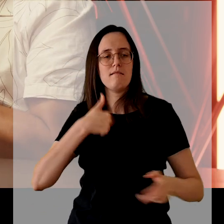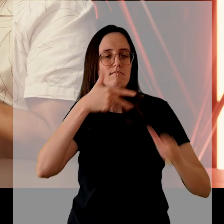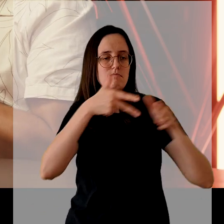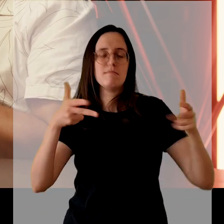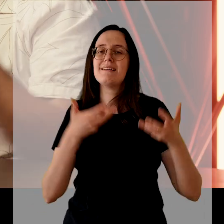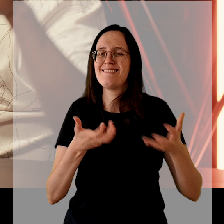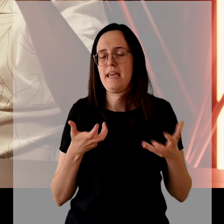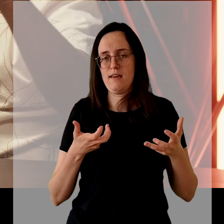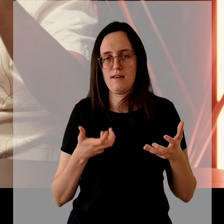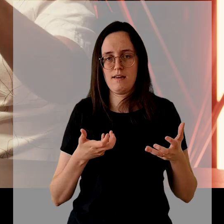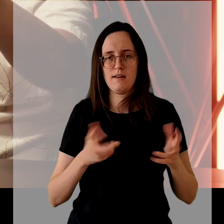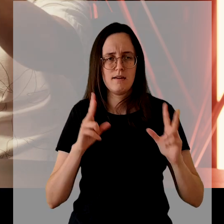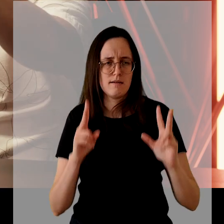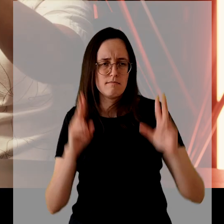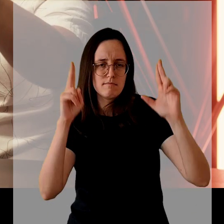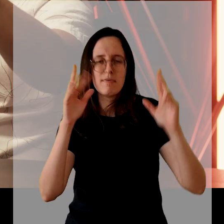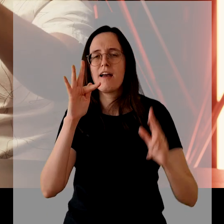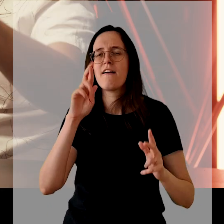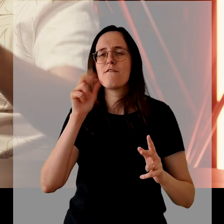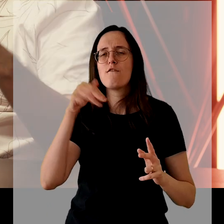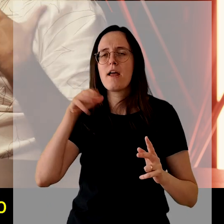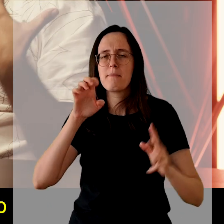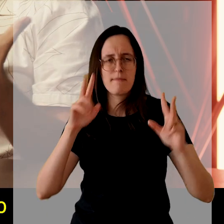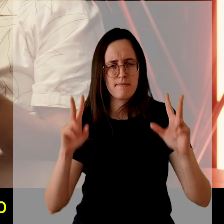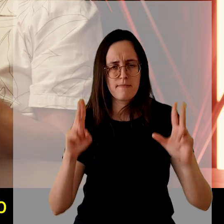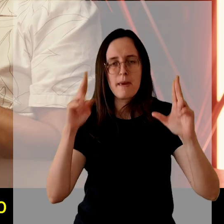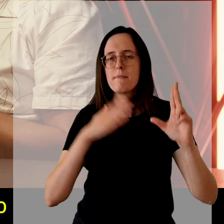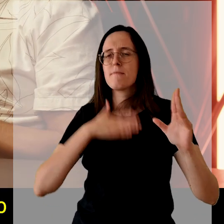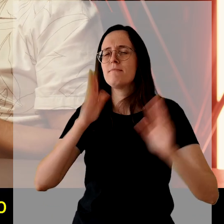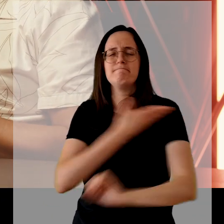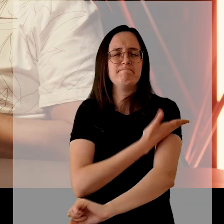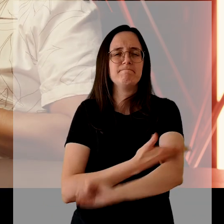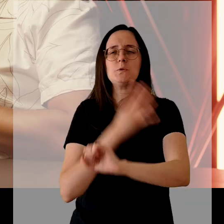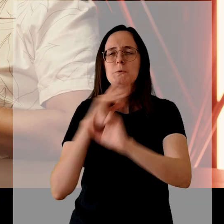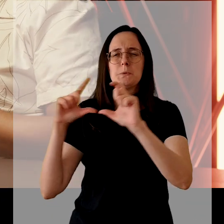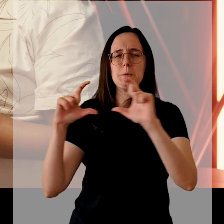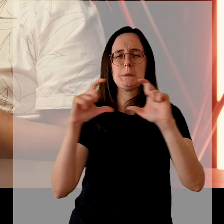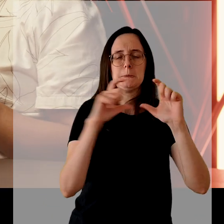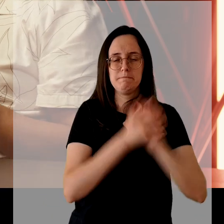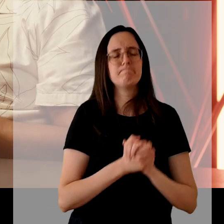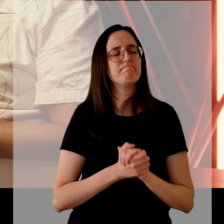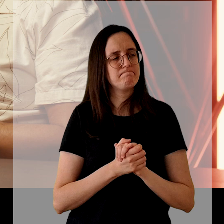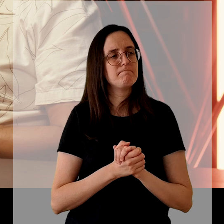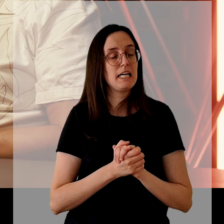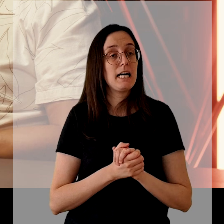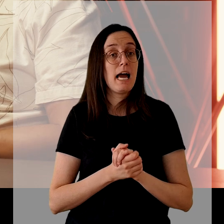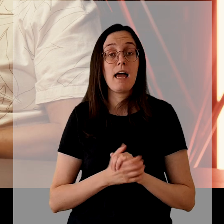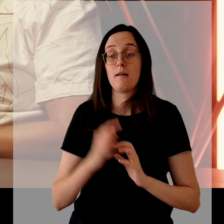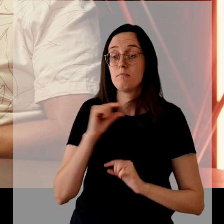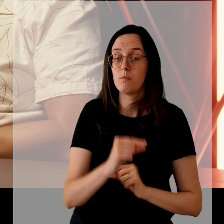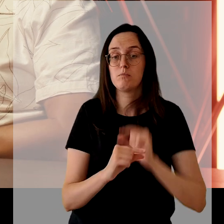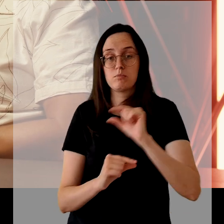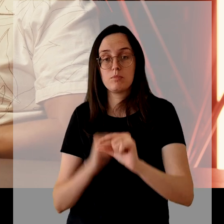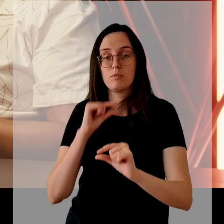eu operar a câmera. O frame, né, fazer o enquadramento, para mim estava na essência do que era a fotografia. Aos poucos,